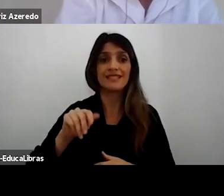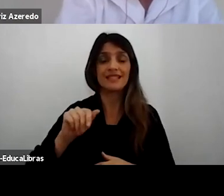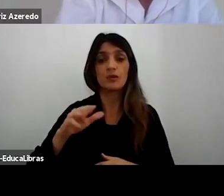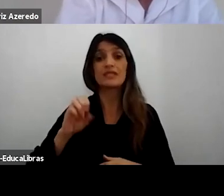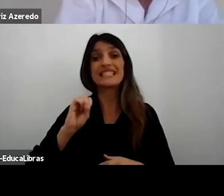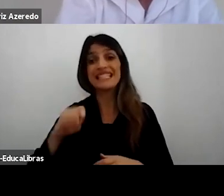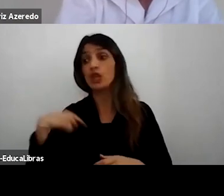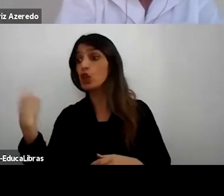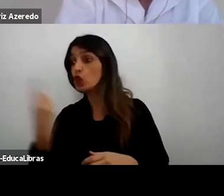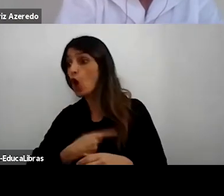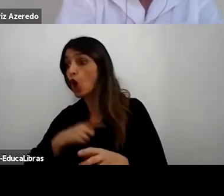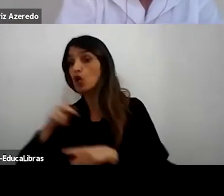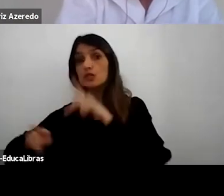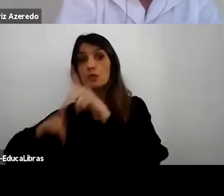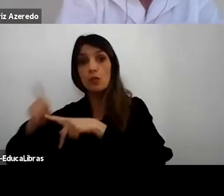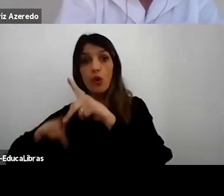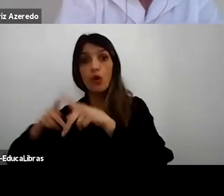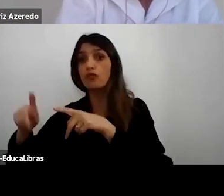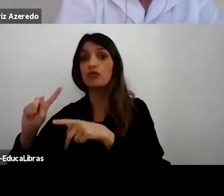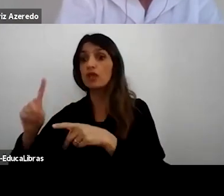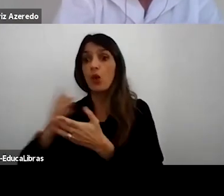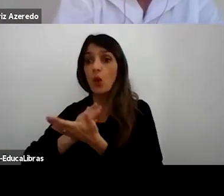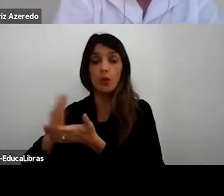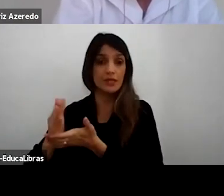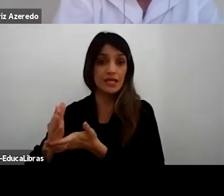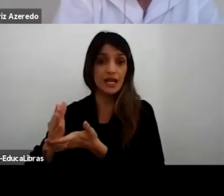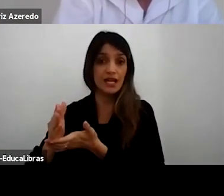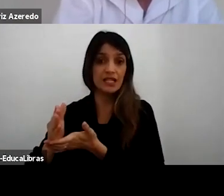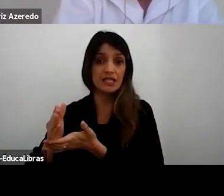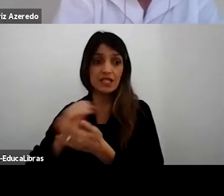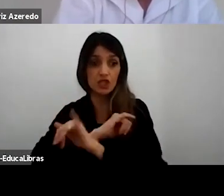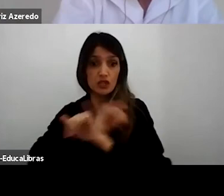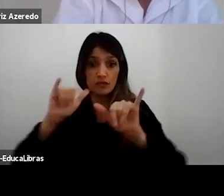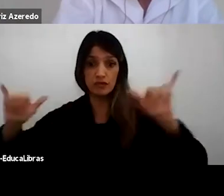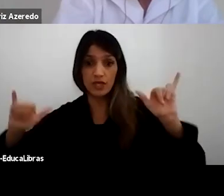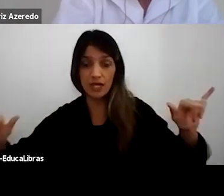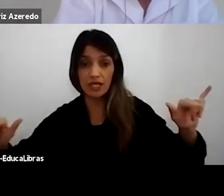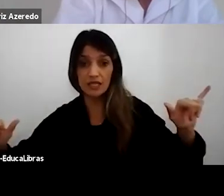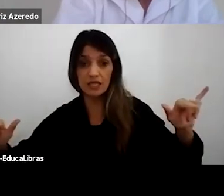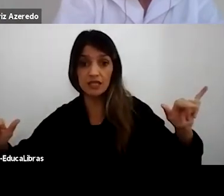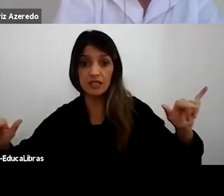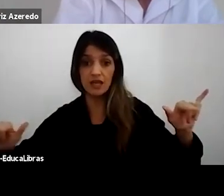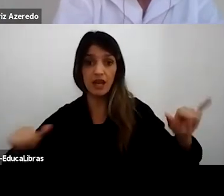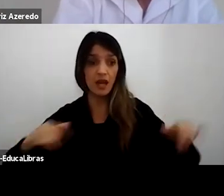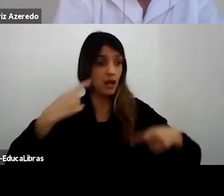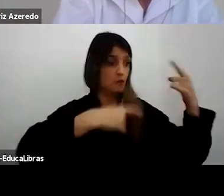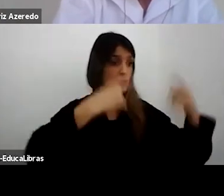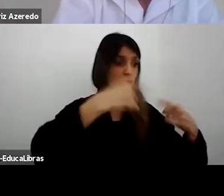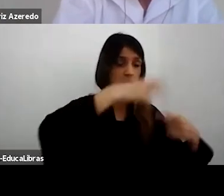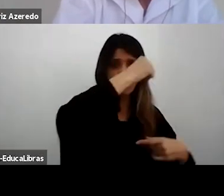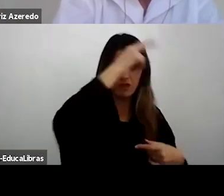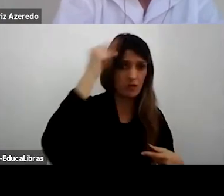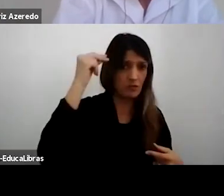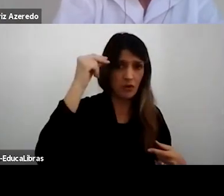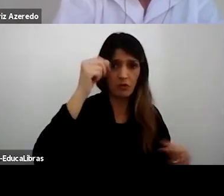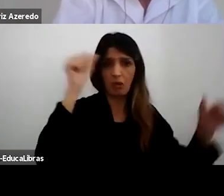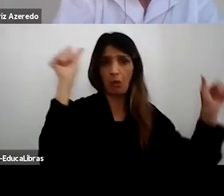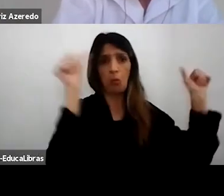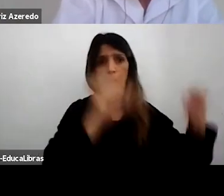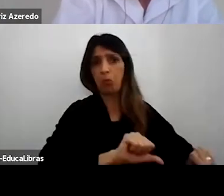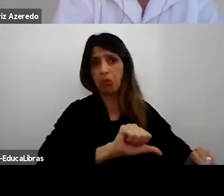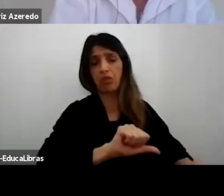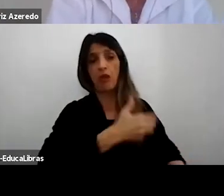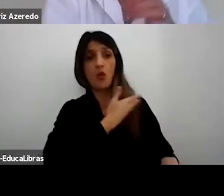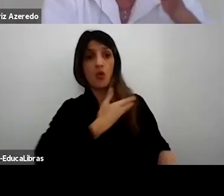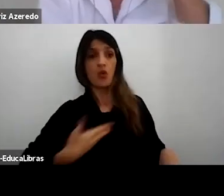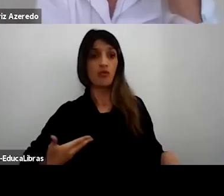mostrado resultados e divulgado isso como uma resposta à ausência, o governo não teria lançado o programa